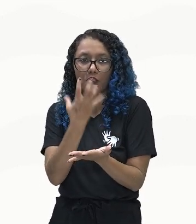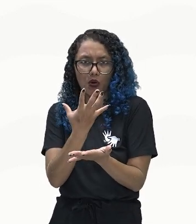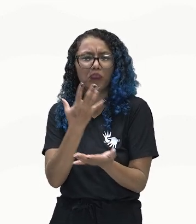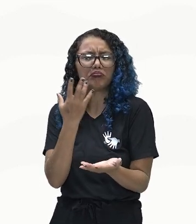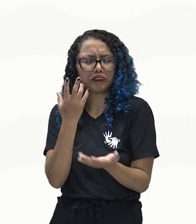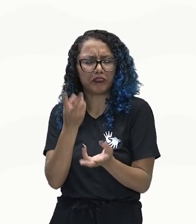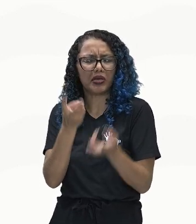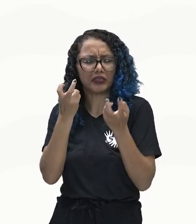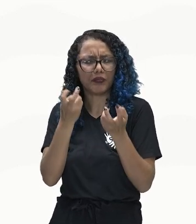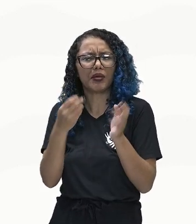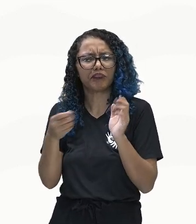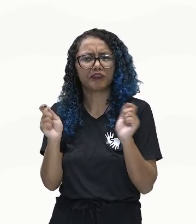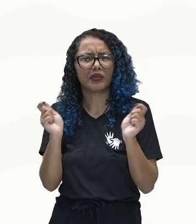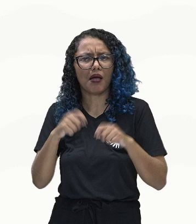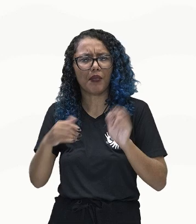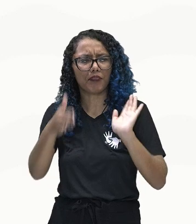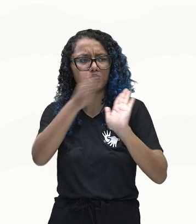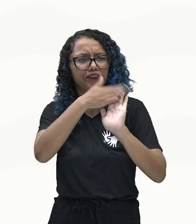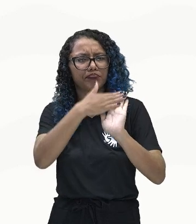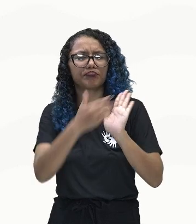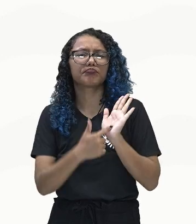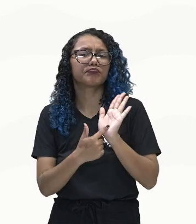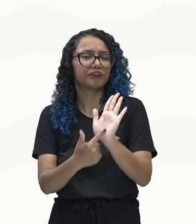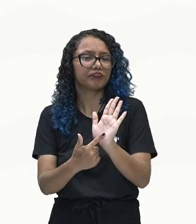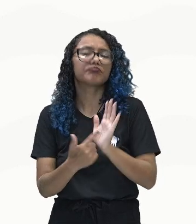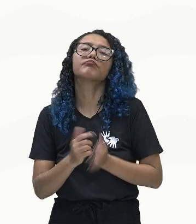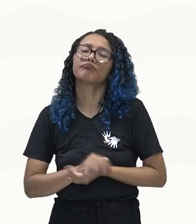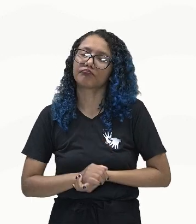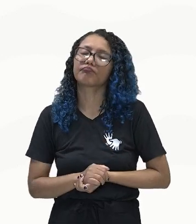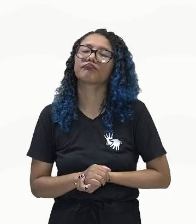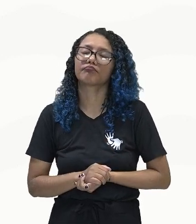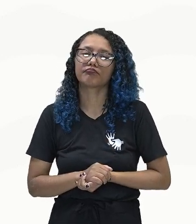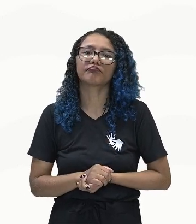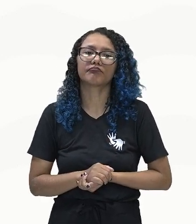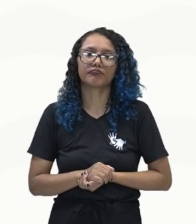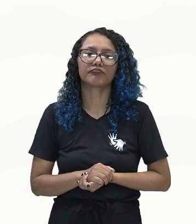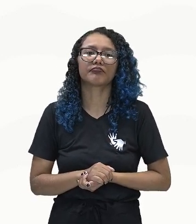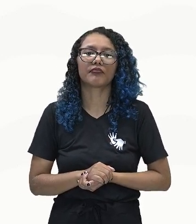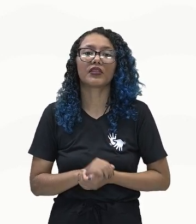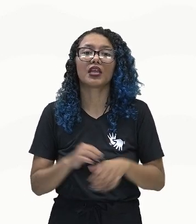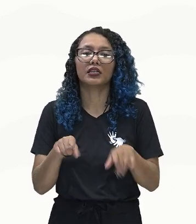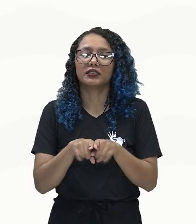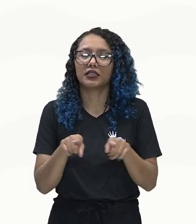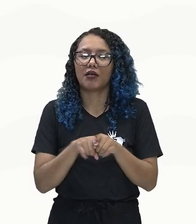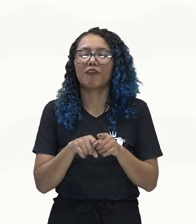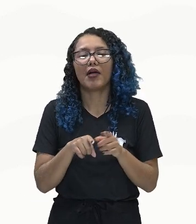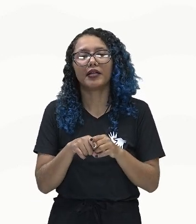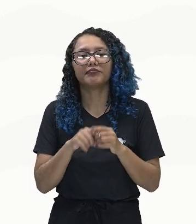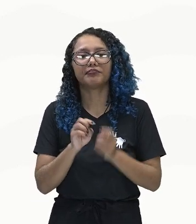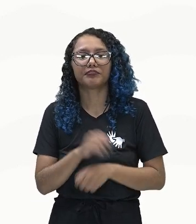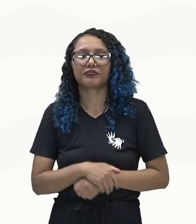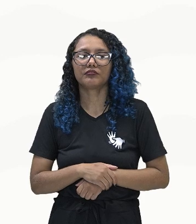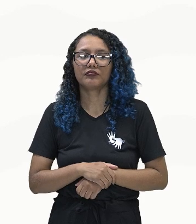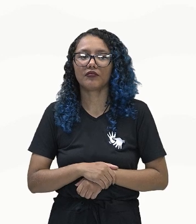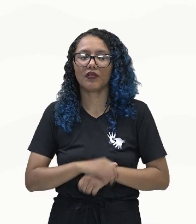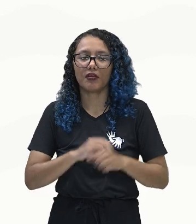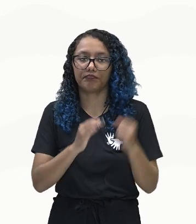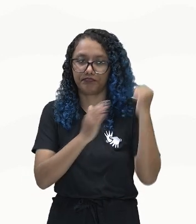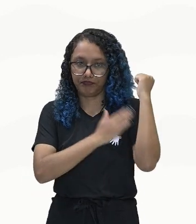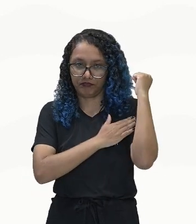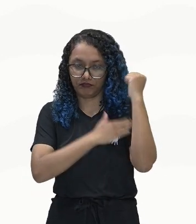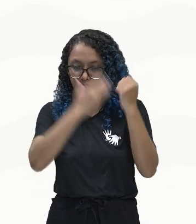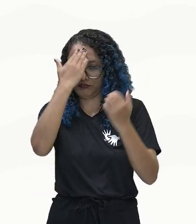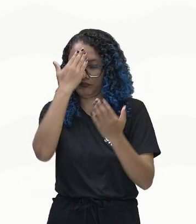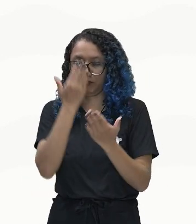propor soluções. Aí nós temos empoderamento e autoconfiança. Ao exercerem seu protagonismo, os